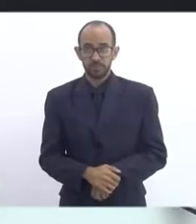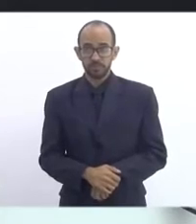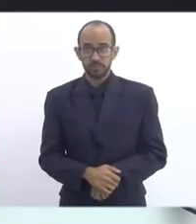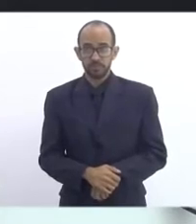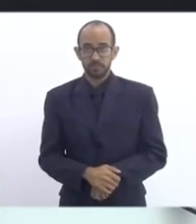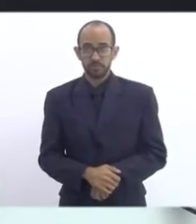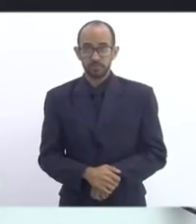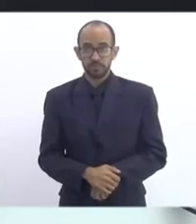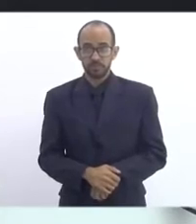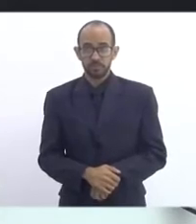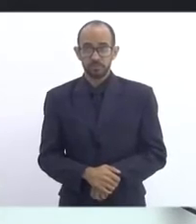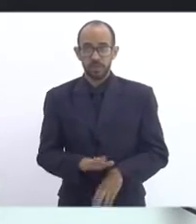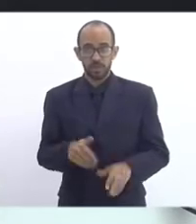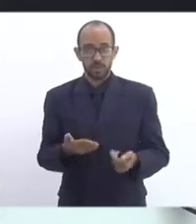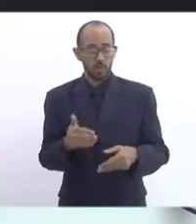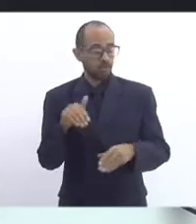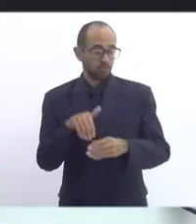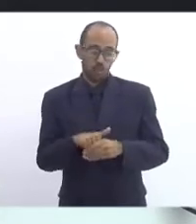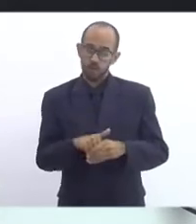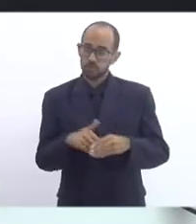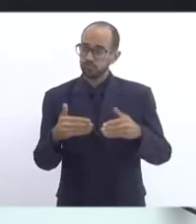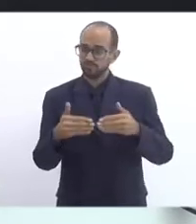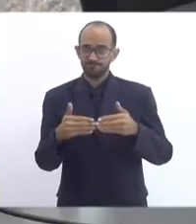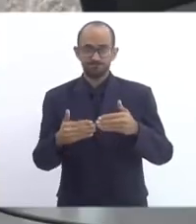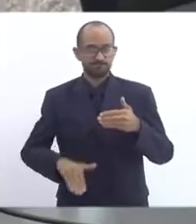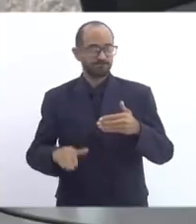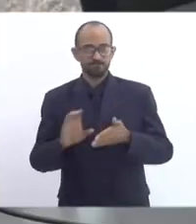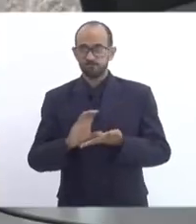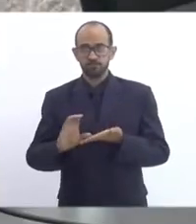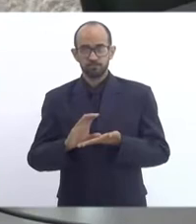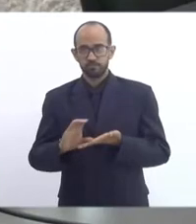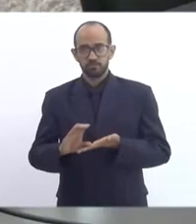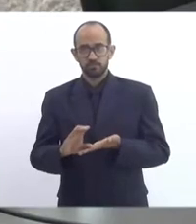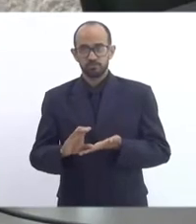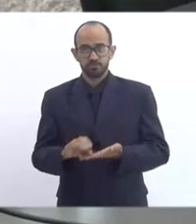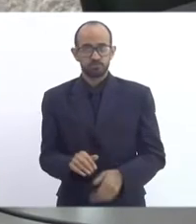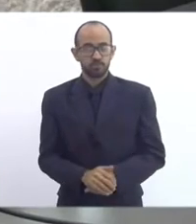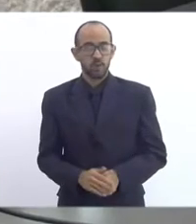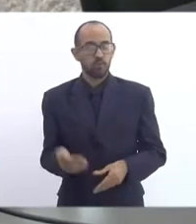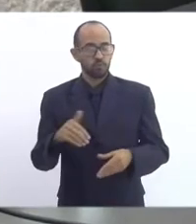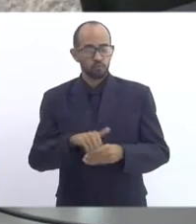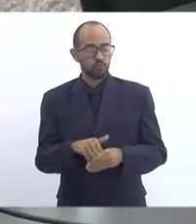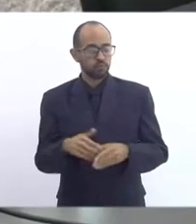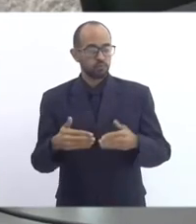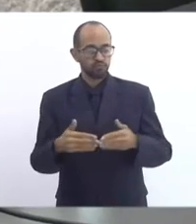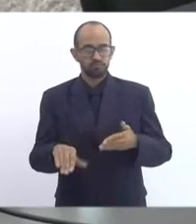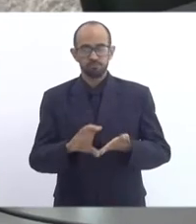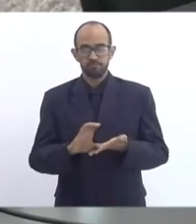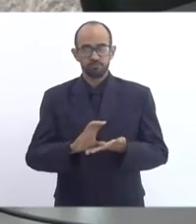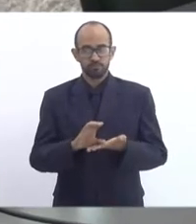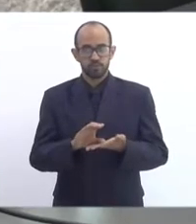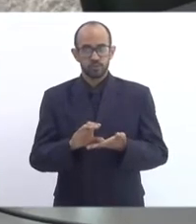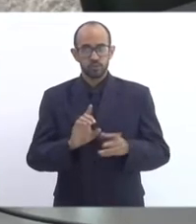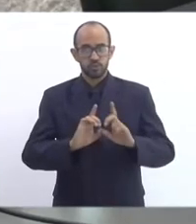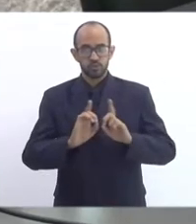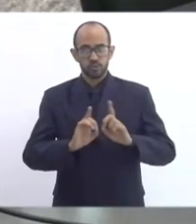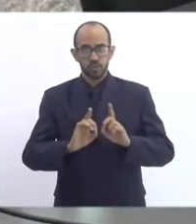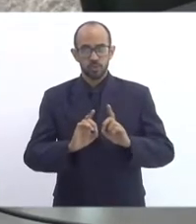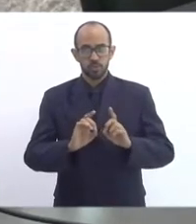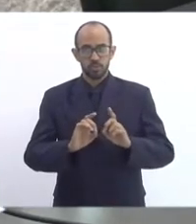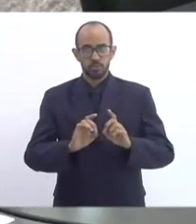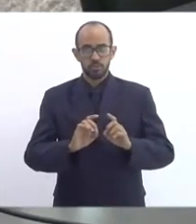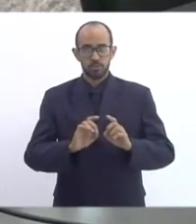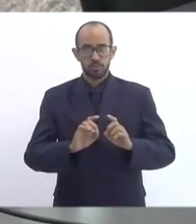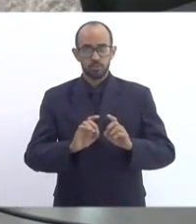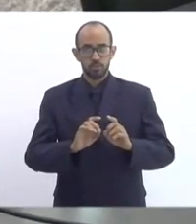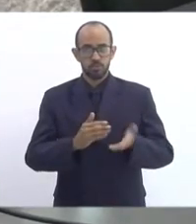Então, voto é pela inconstitucionalidade. Então, voto pela inconstitucionalidade. Em discussão, em votação, aprovado.